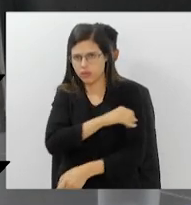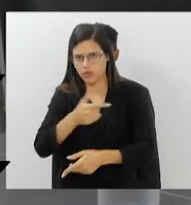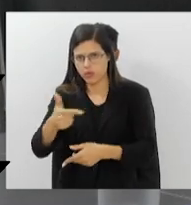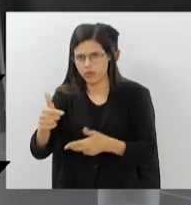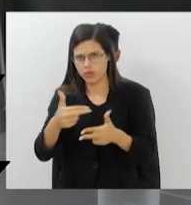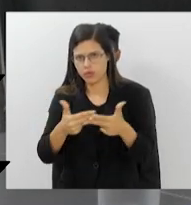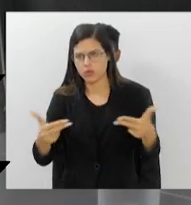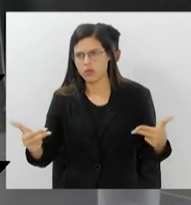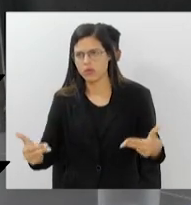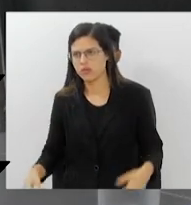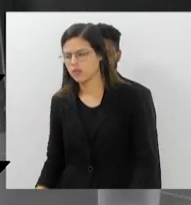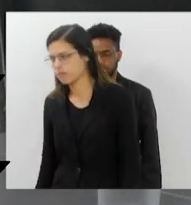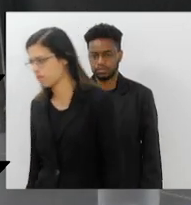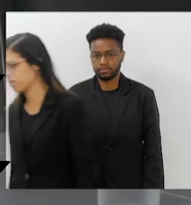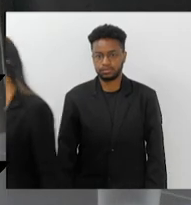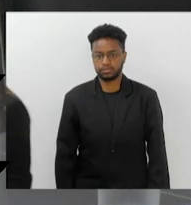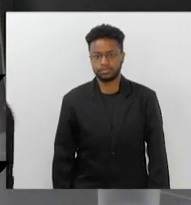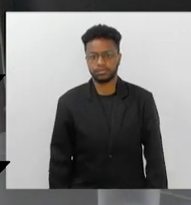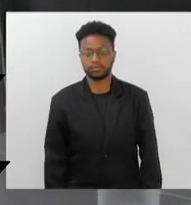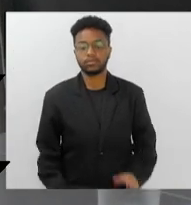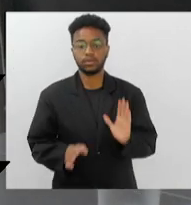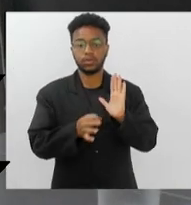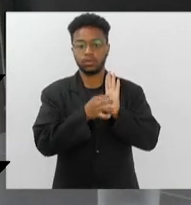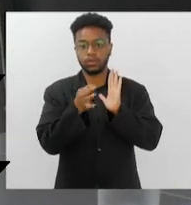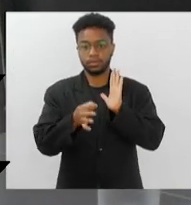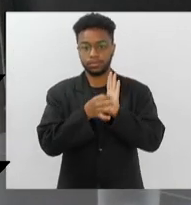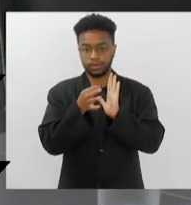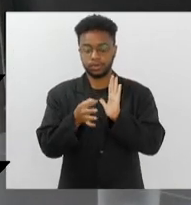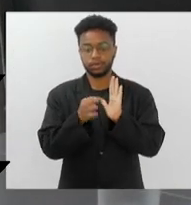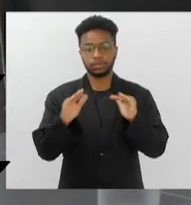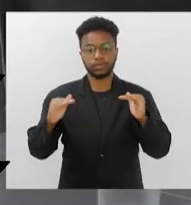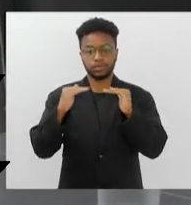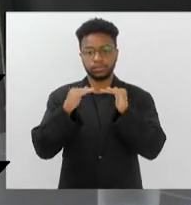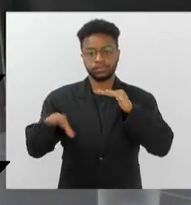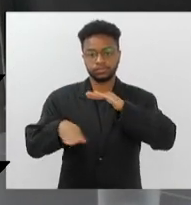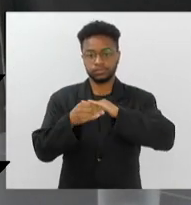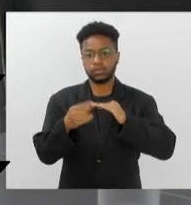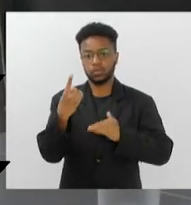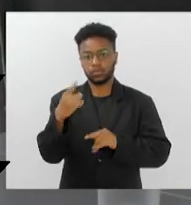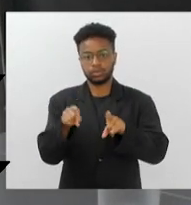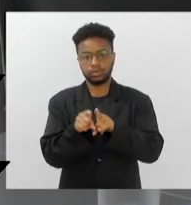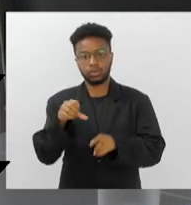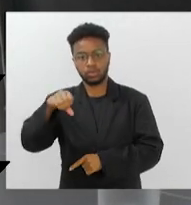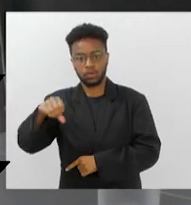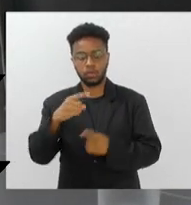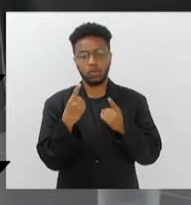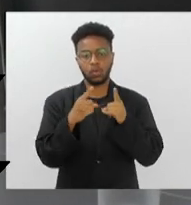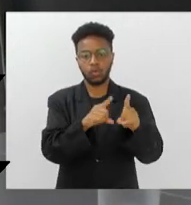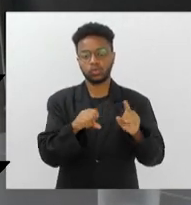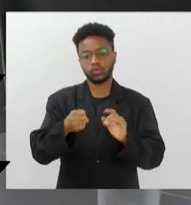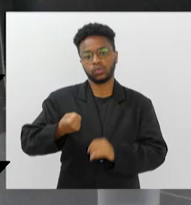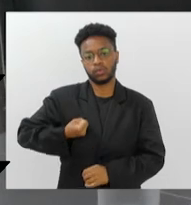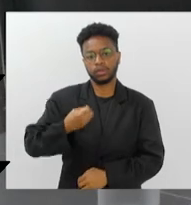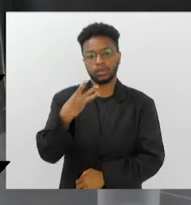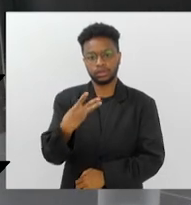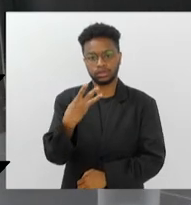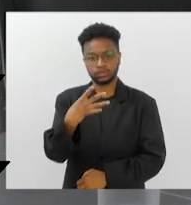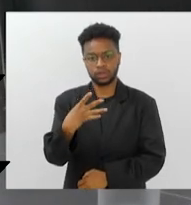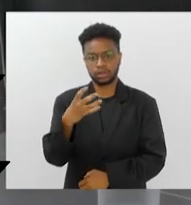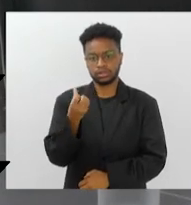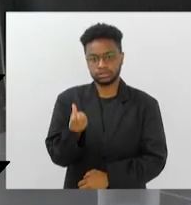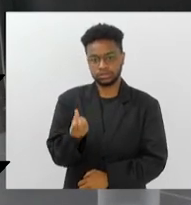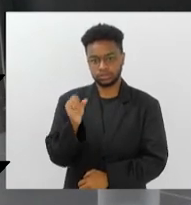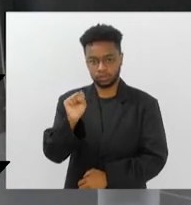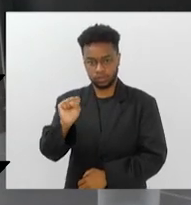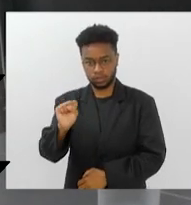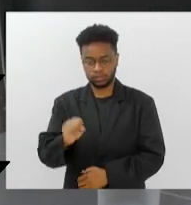outras providências o parecer é favorável às emendas 1 e 9 contrário à emendas números 3 4 6